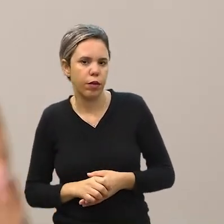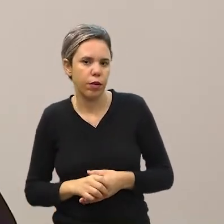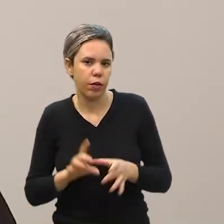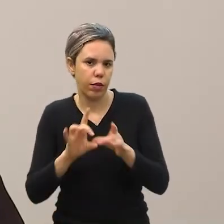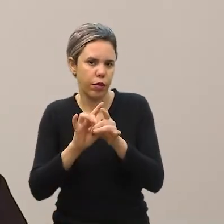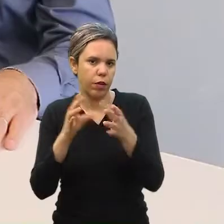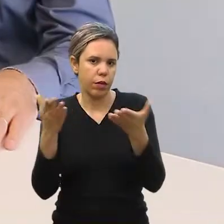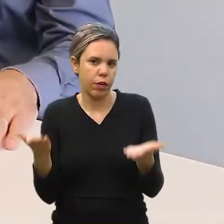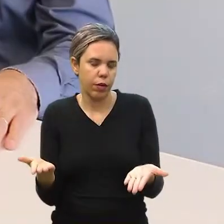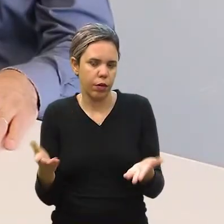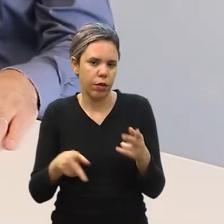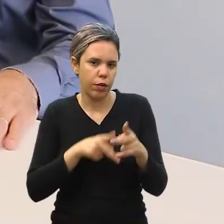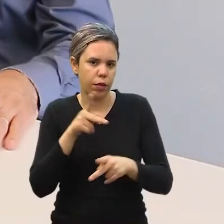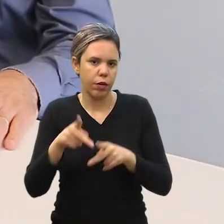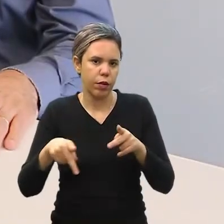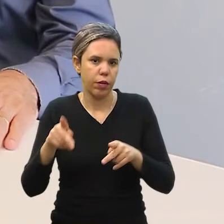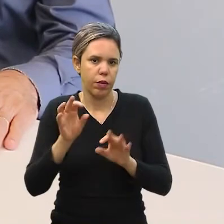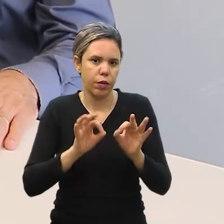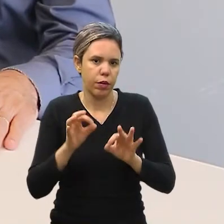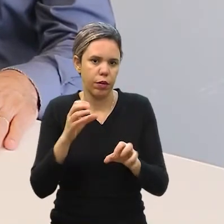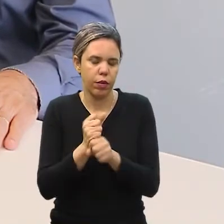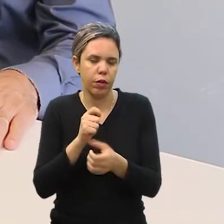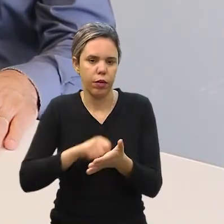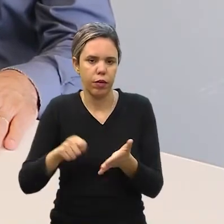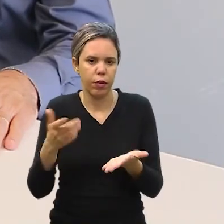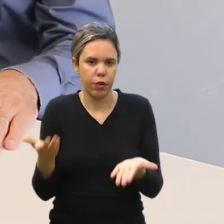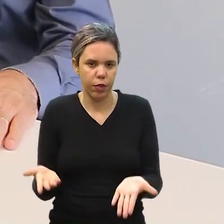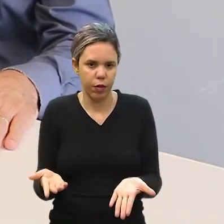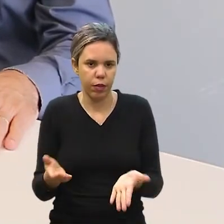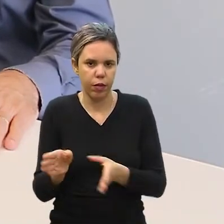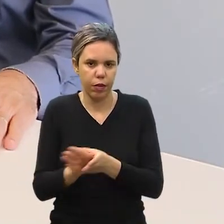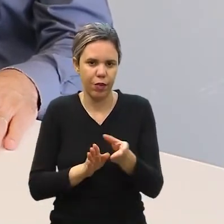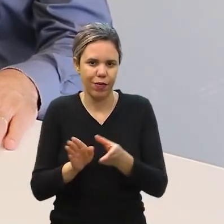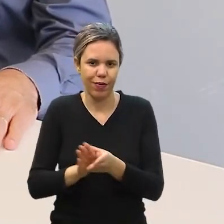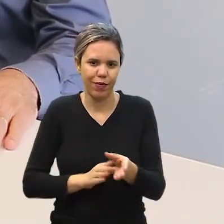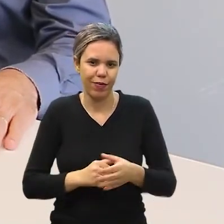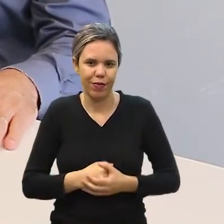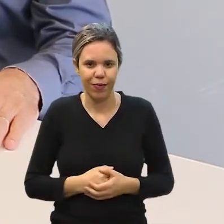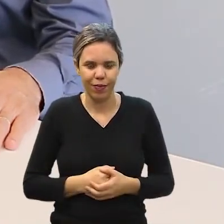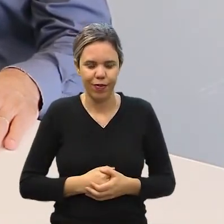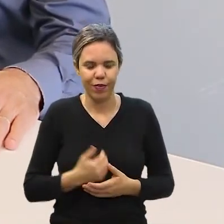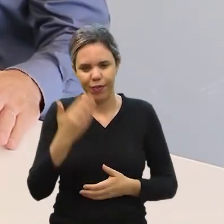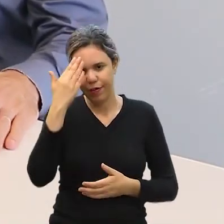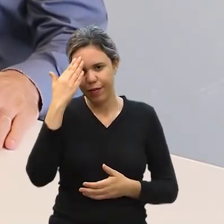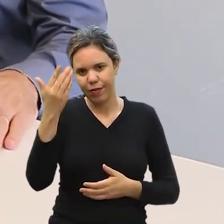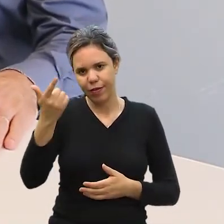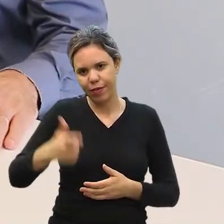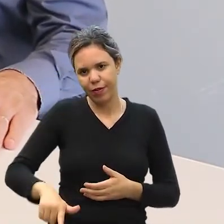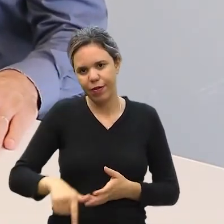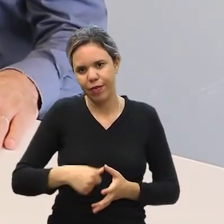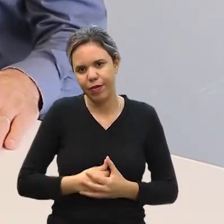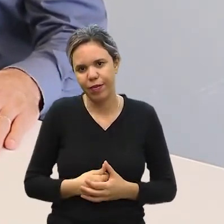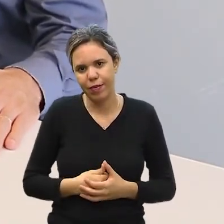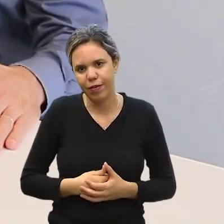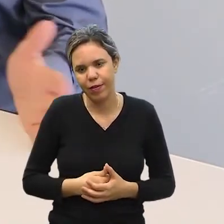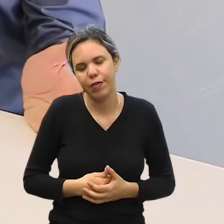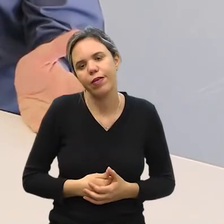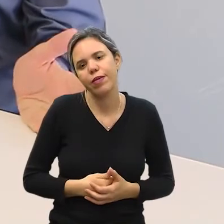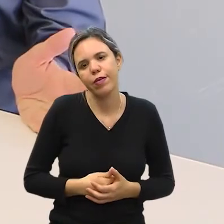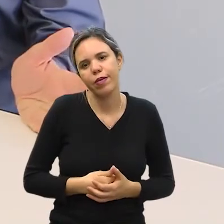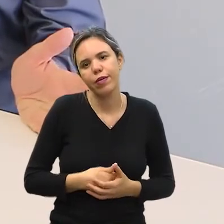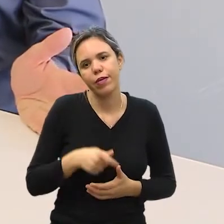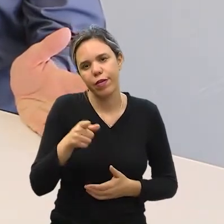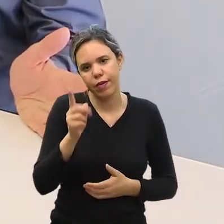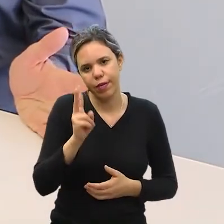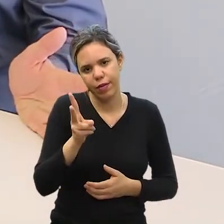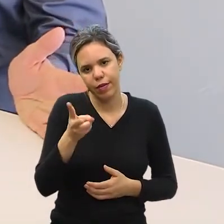à disposição também das pessoas como planejador financeiro para orientá-las. É isso aí, muito obrigado mais uma vez. Você